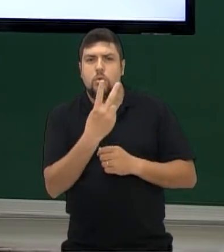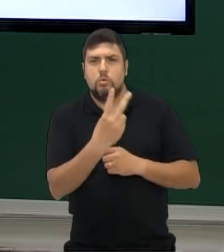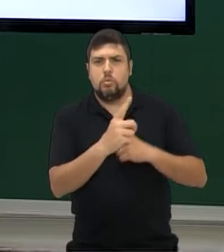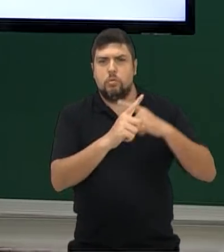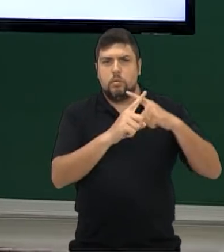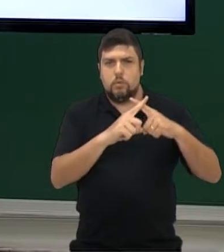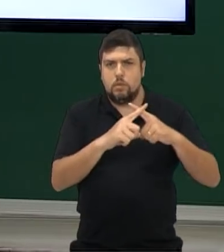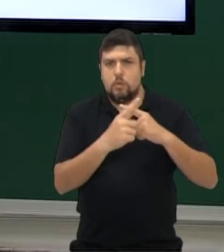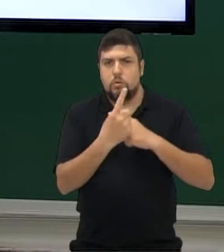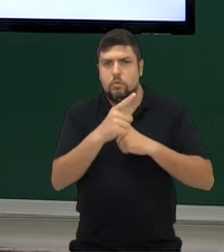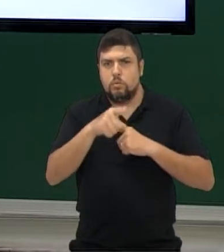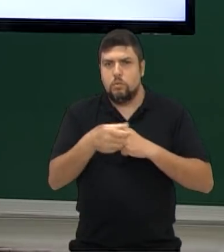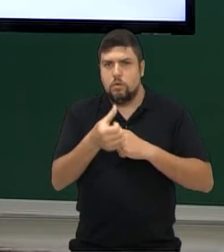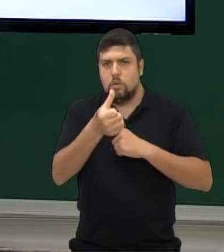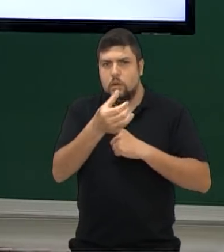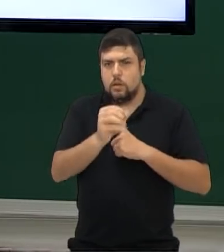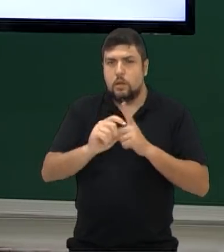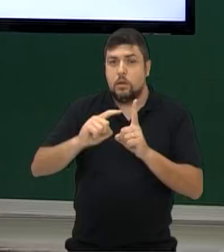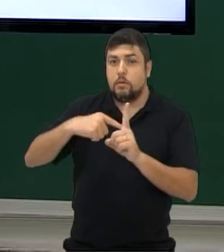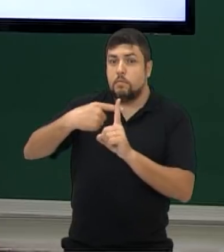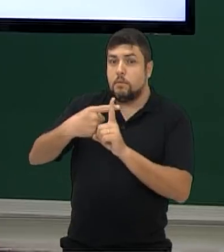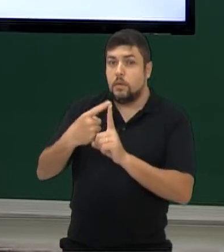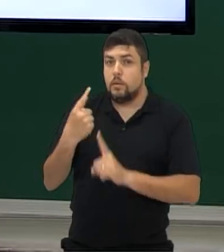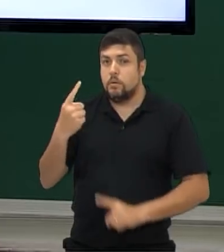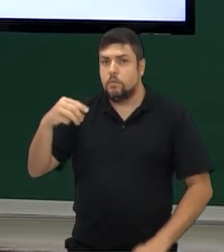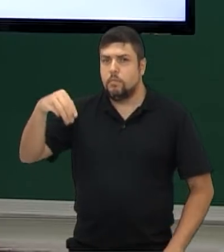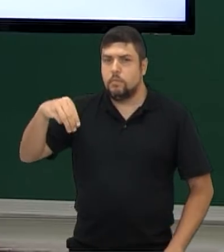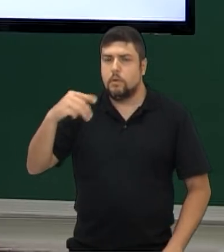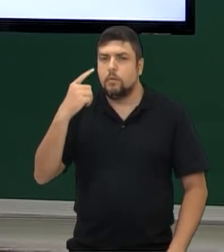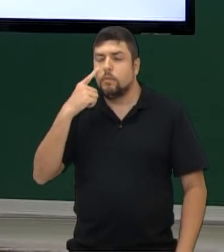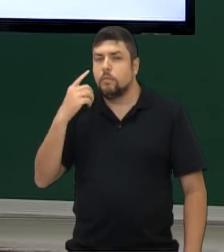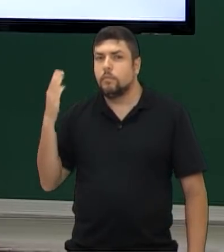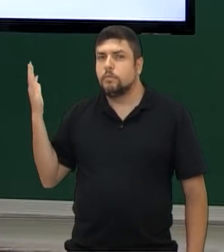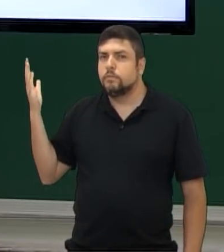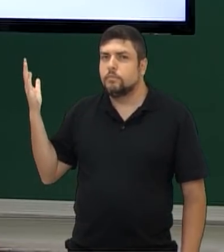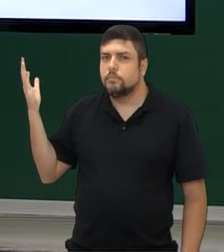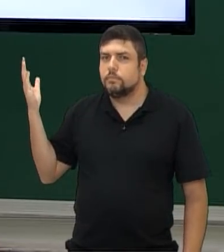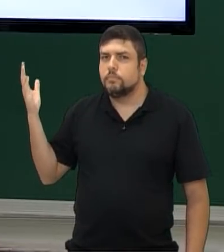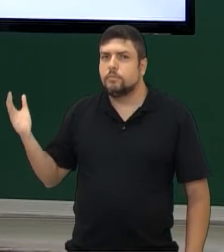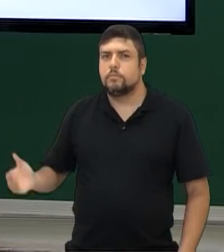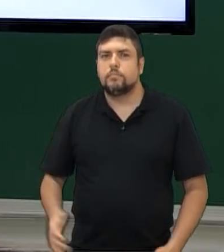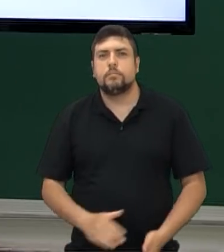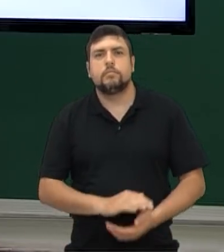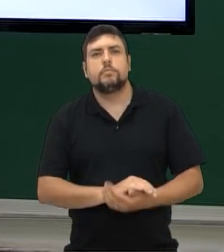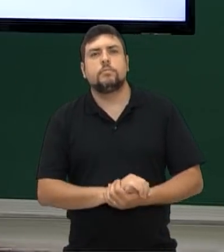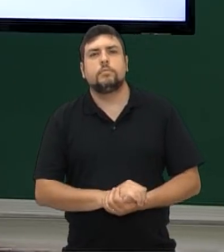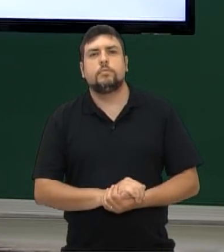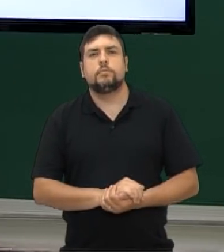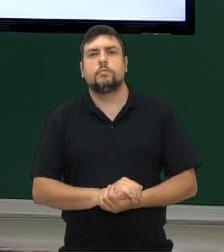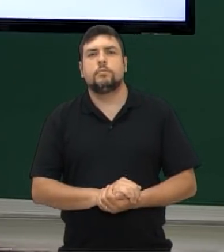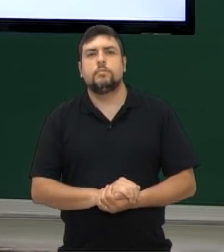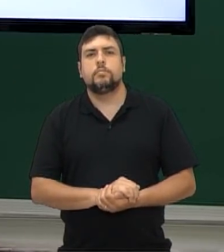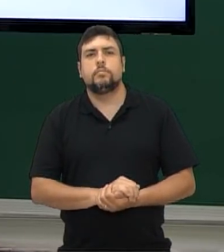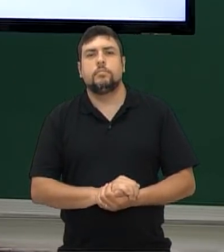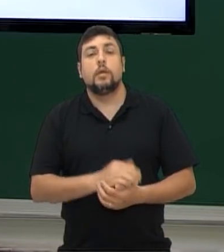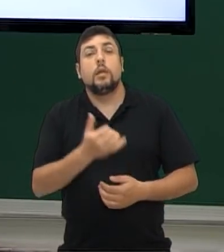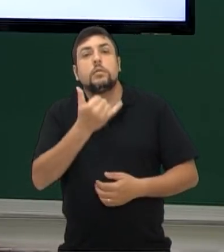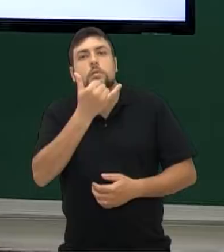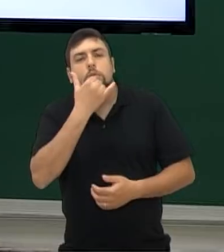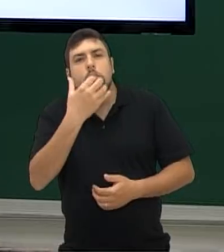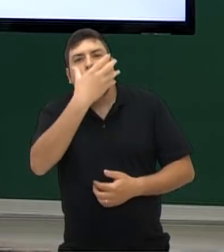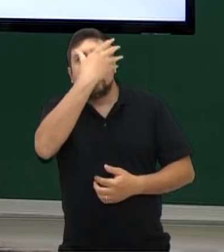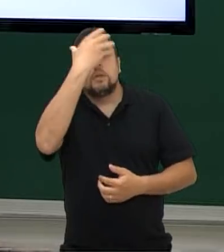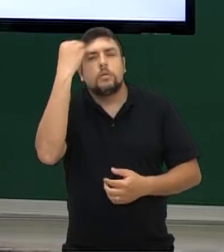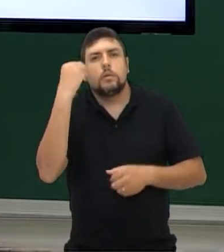de 1,60 mais 1 metro. Vamos ver como é que vai ficar? Ah, mas importante que a professora já está esquecendo de falar. Por